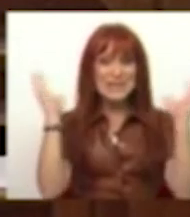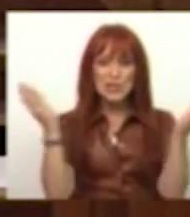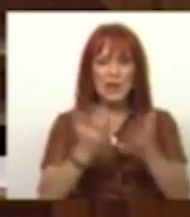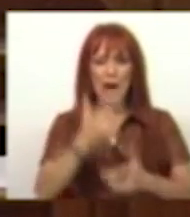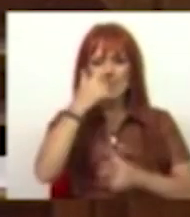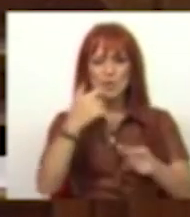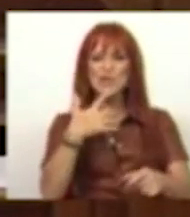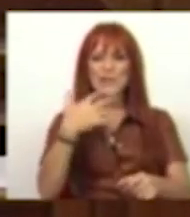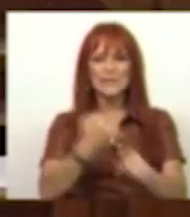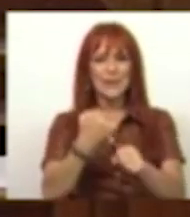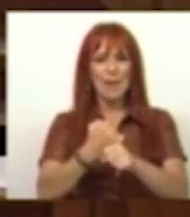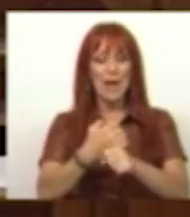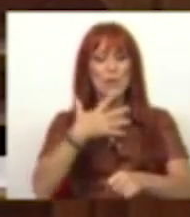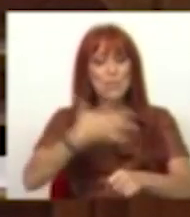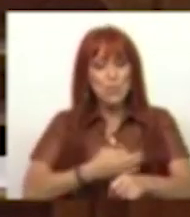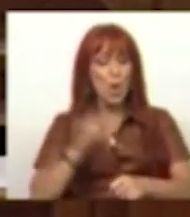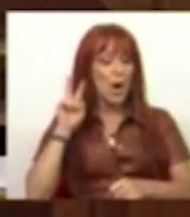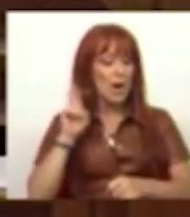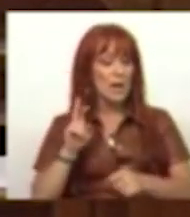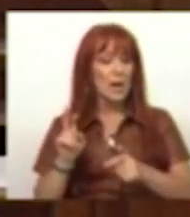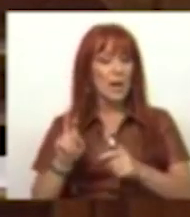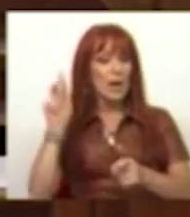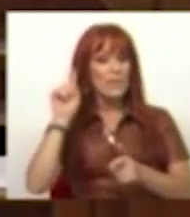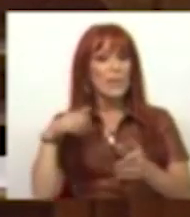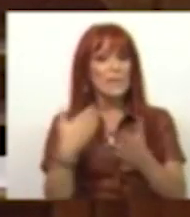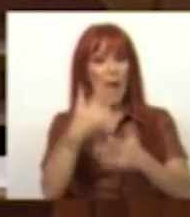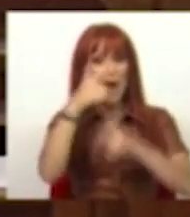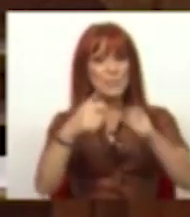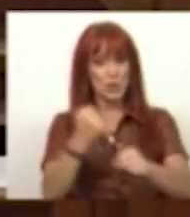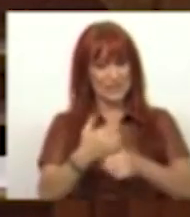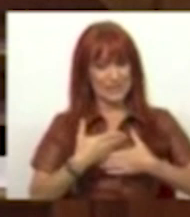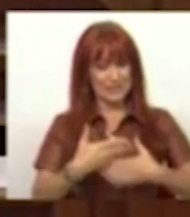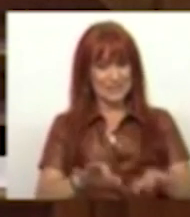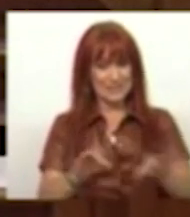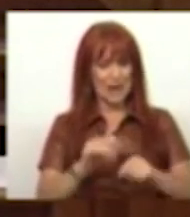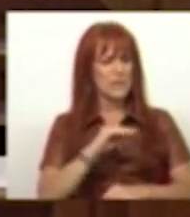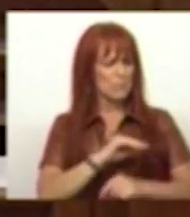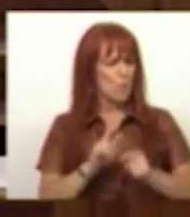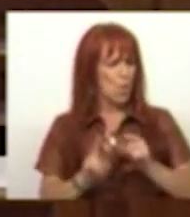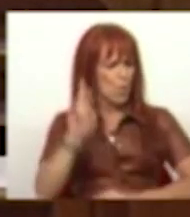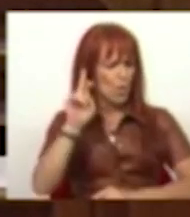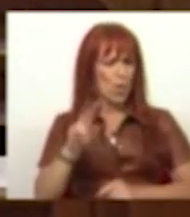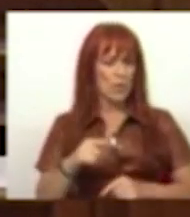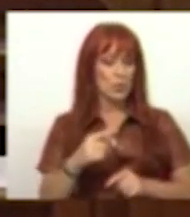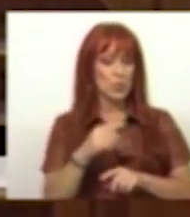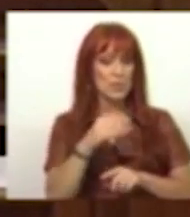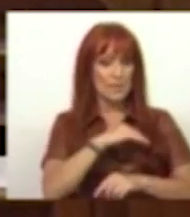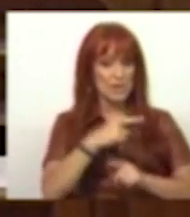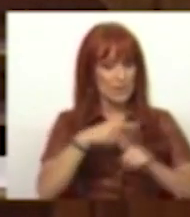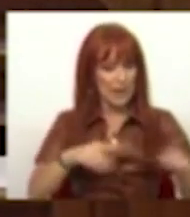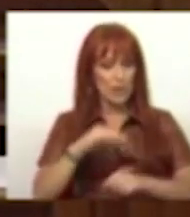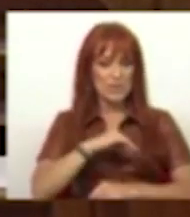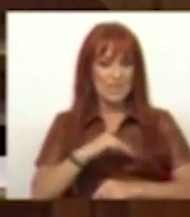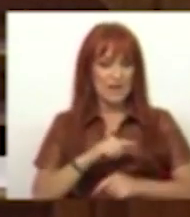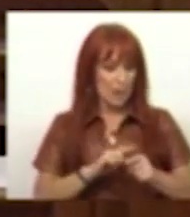os trabalhadores, a valorização das pessoas e das carreiras, com um aumento significativo do salário médio, o aumento